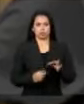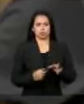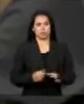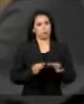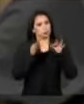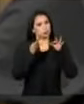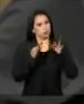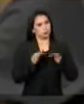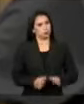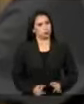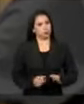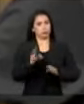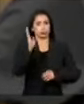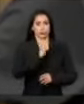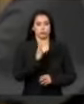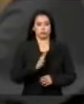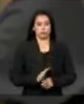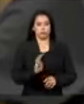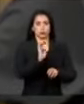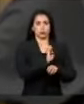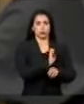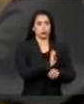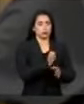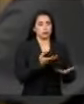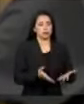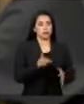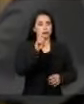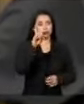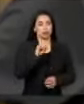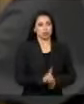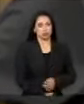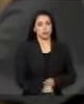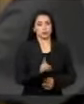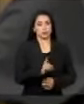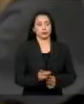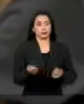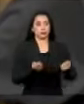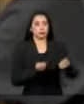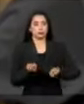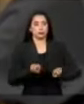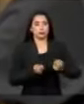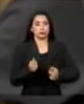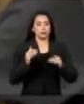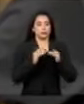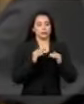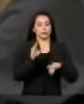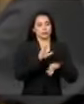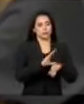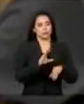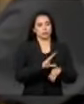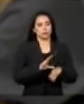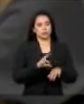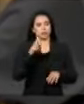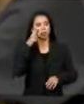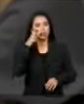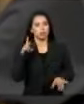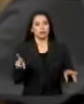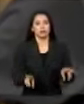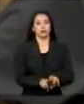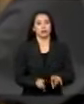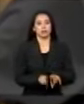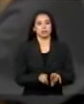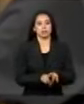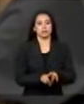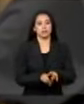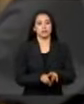num Estado de Direito sem que tenha sido feito o controle de constitucionalidade. E vejam também, Vossas